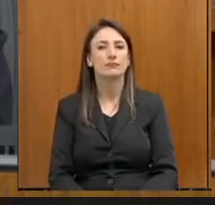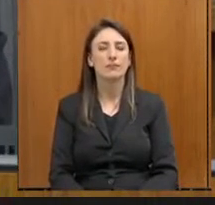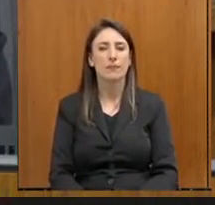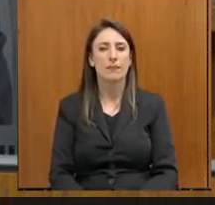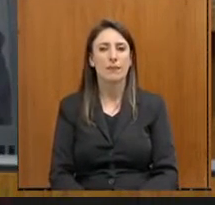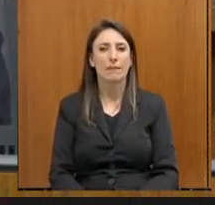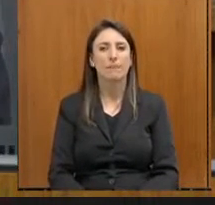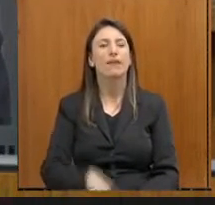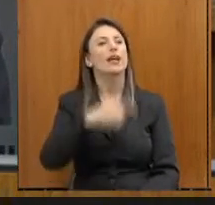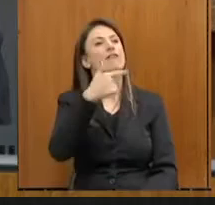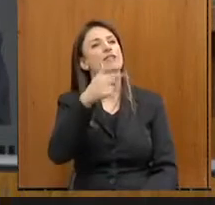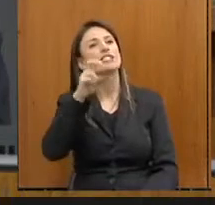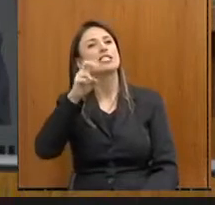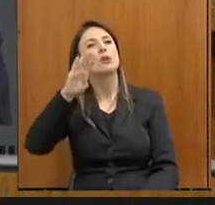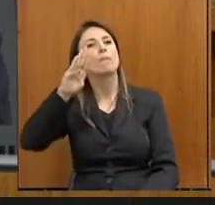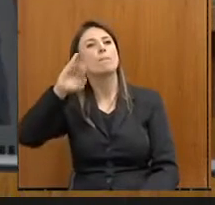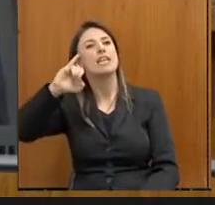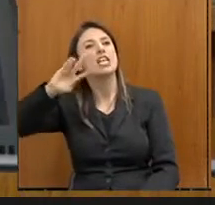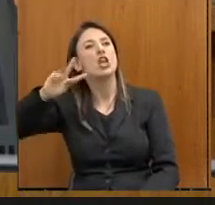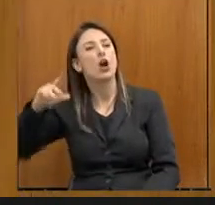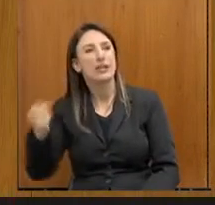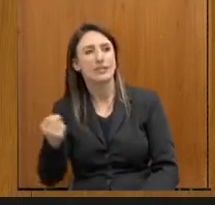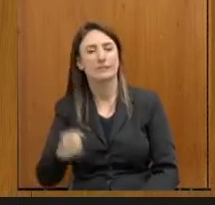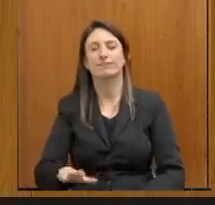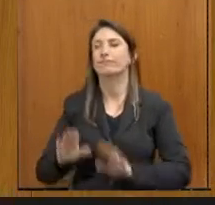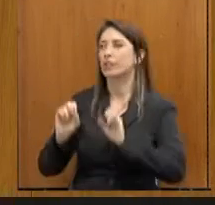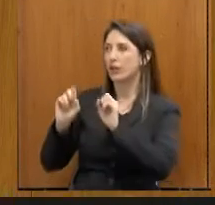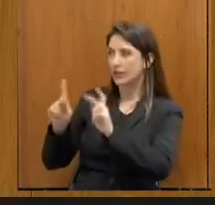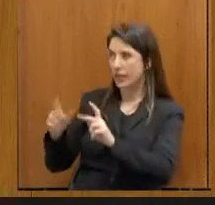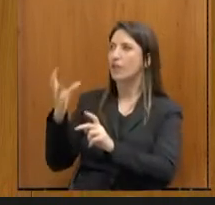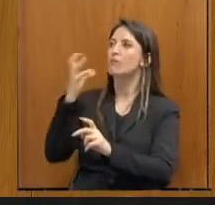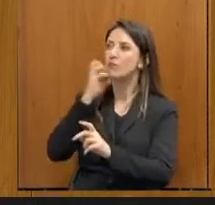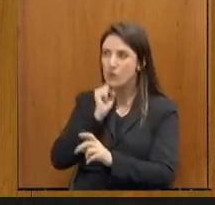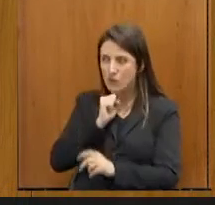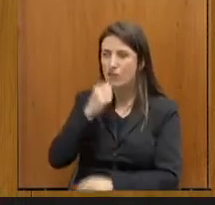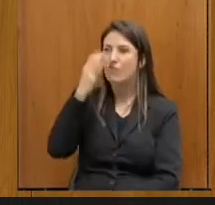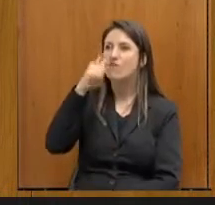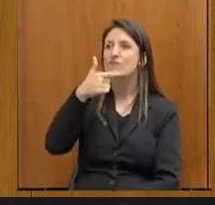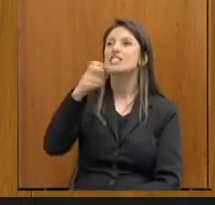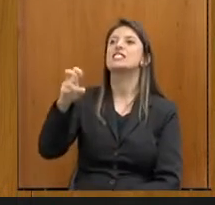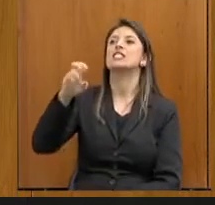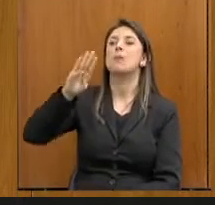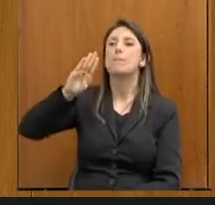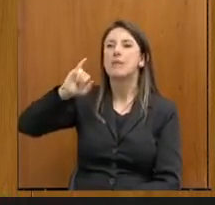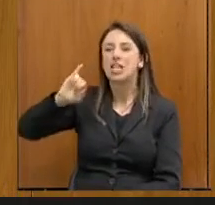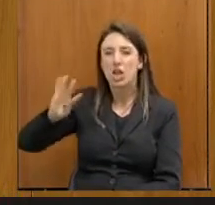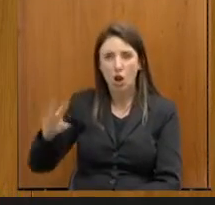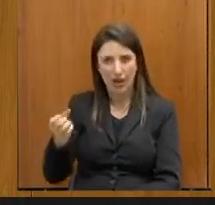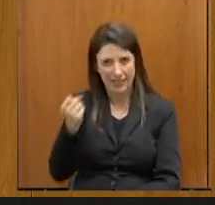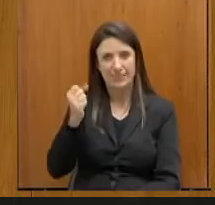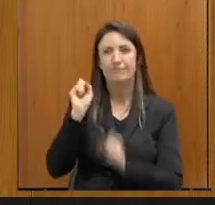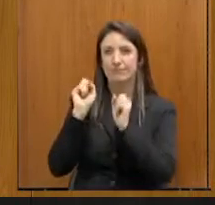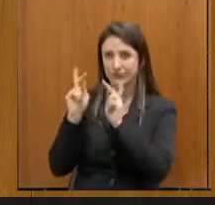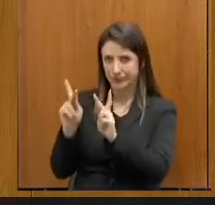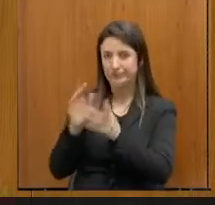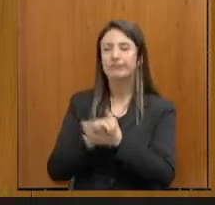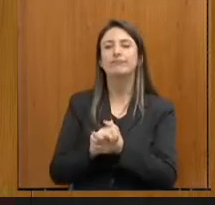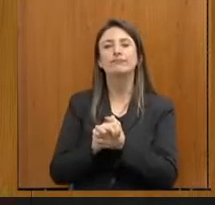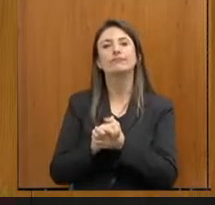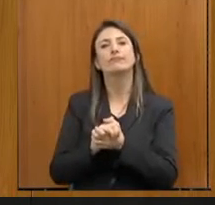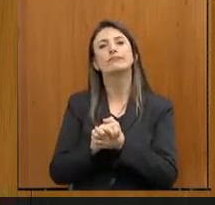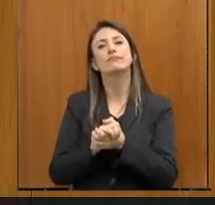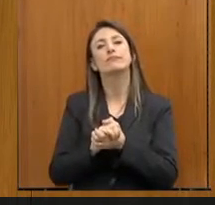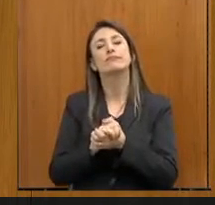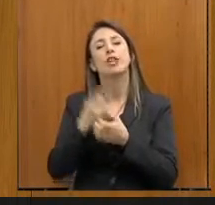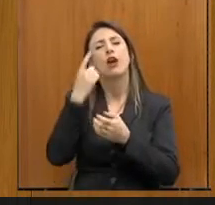25 bilhões então assim o que me chama atenção 25 bilhões 25 bilhões aí eu queria falar para